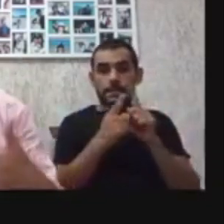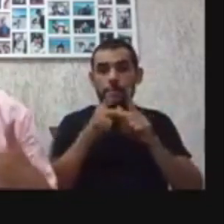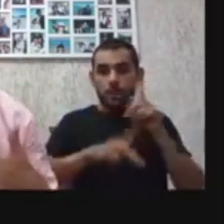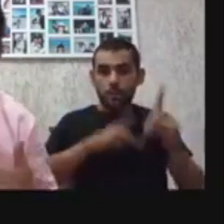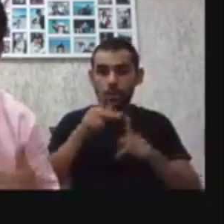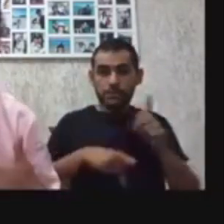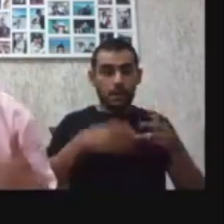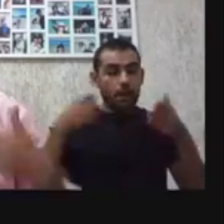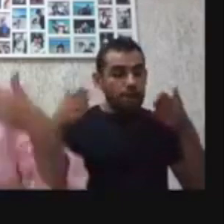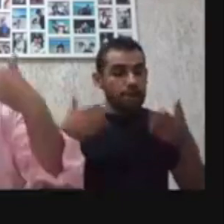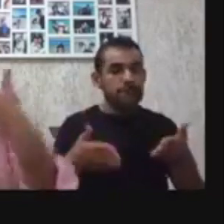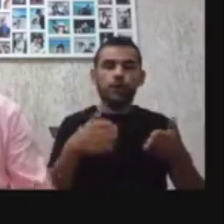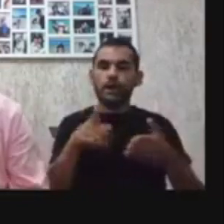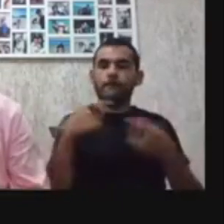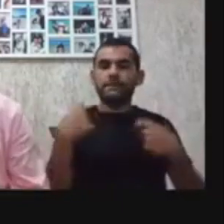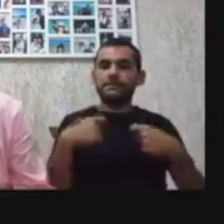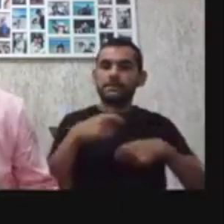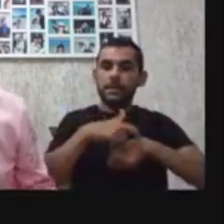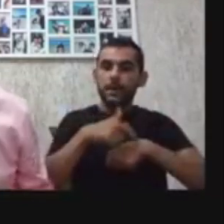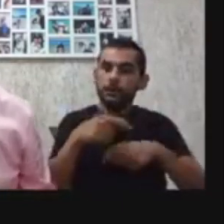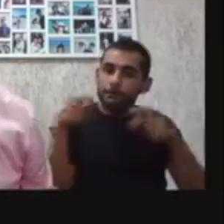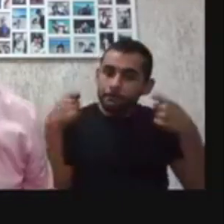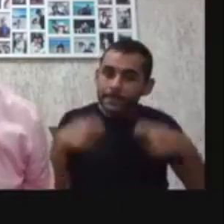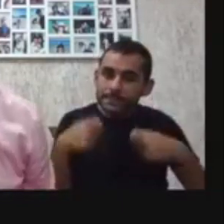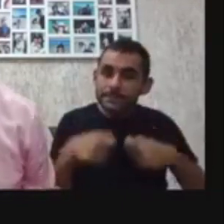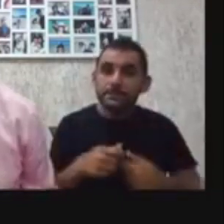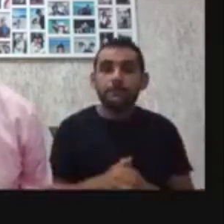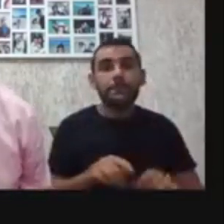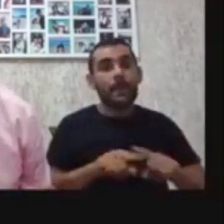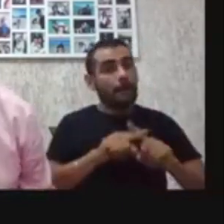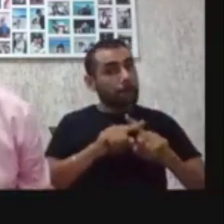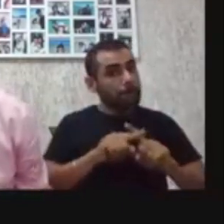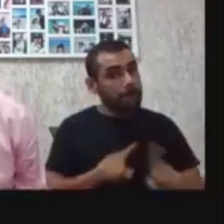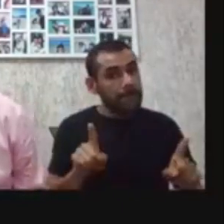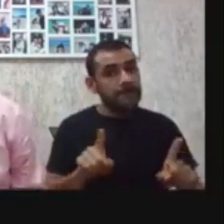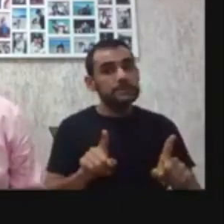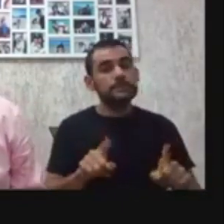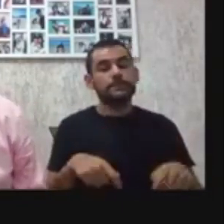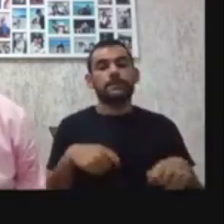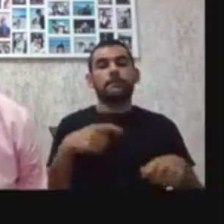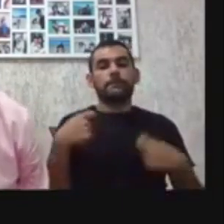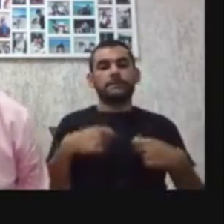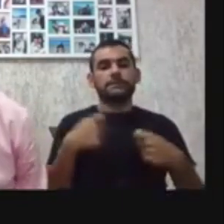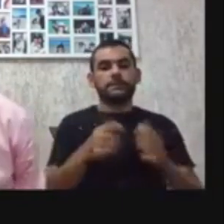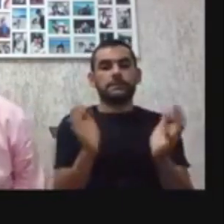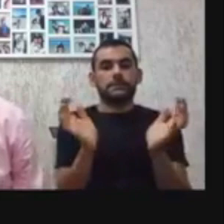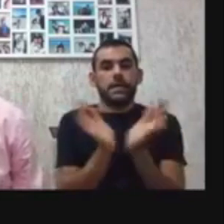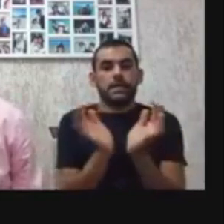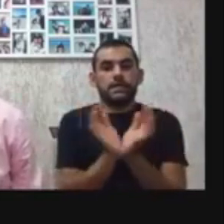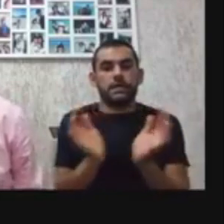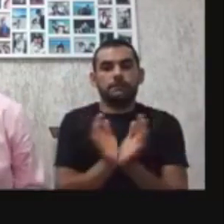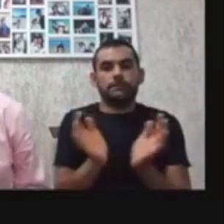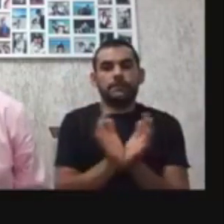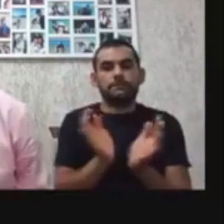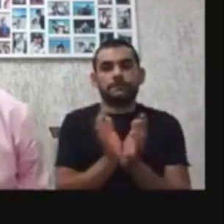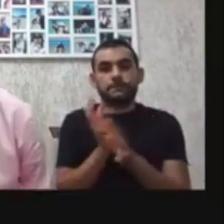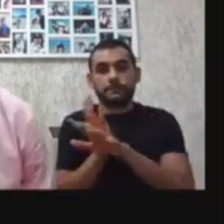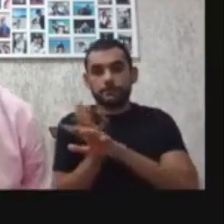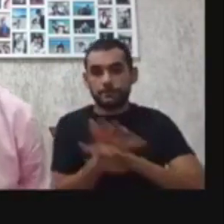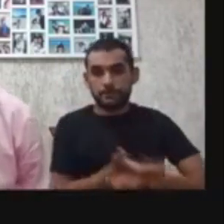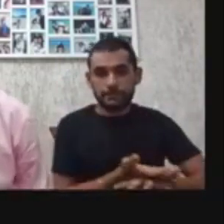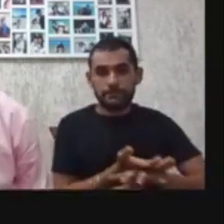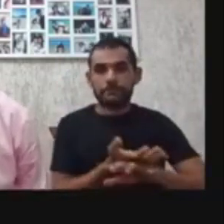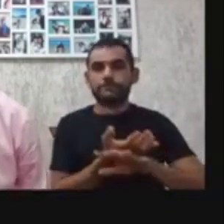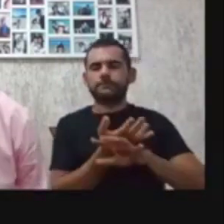população naquilo que ela precisa, na hora que ela precisa. Mas, para isso, nós precisamos de equipes multidisciplinares,